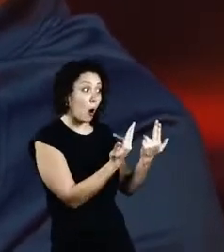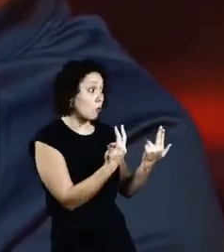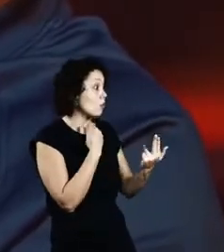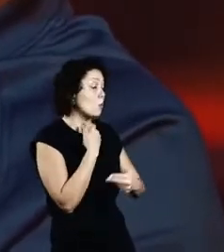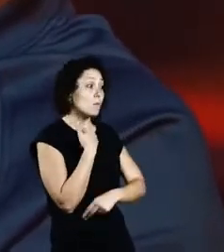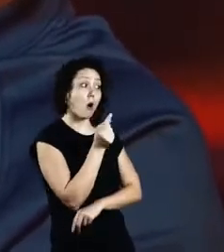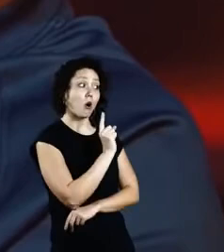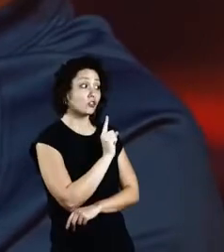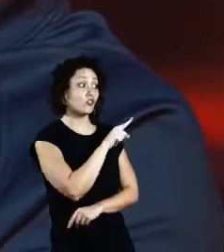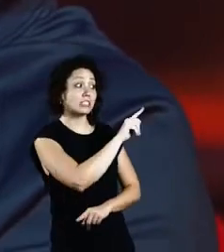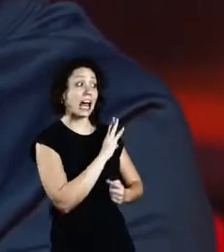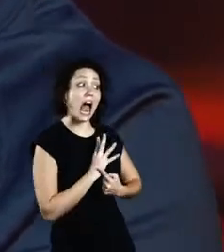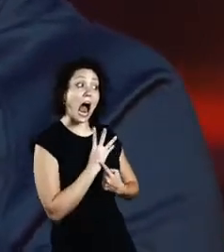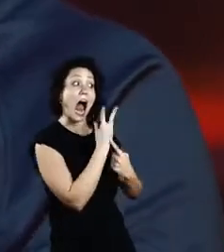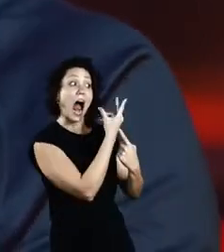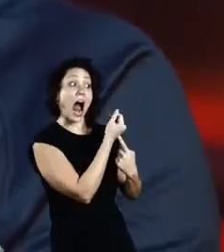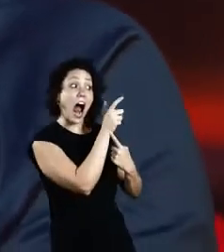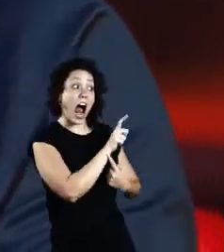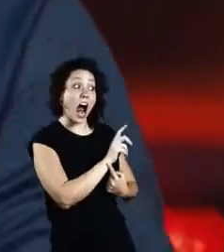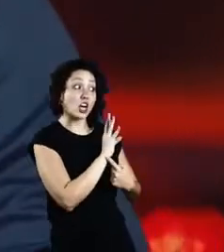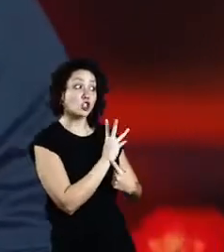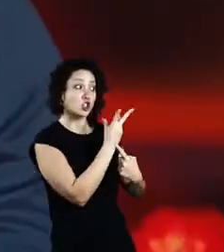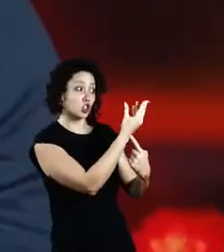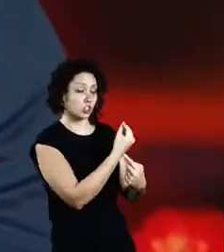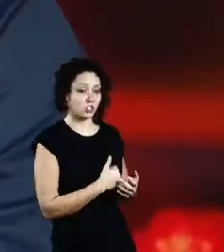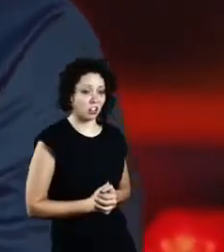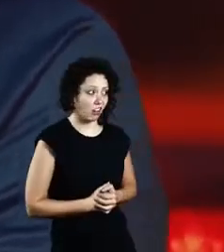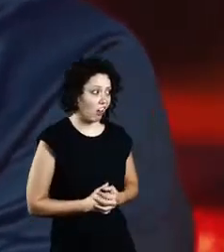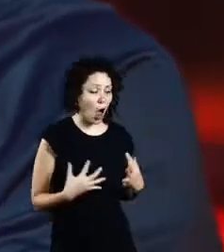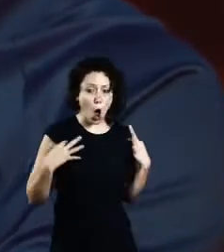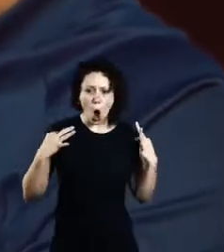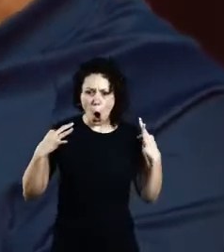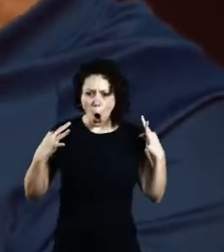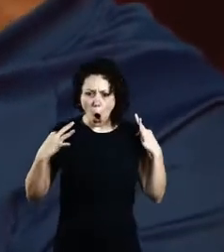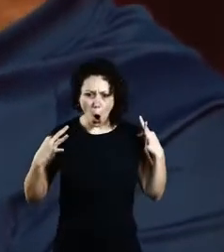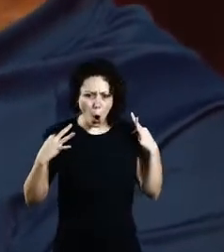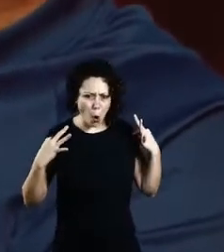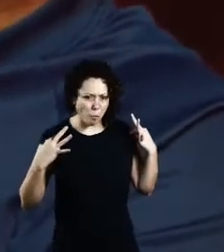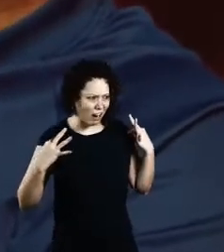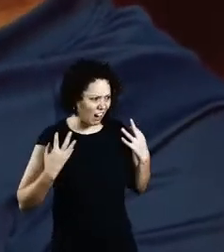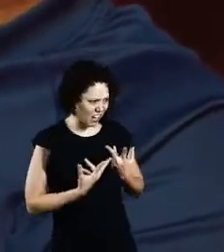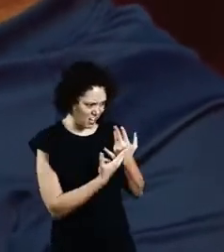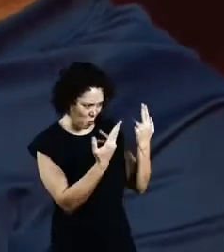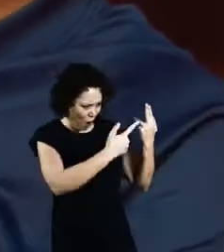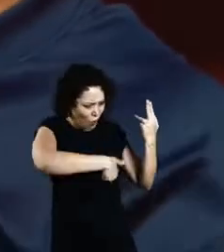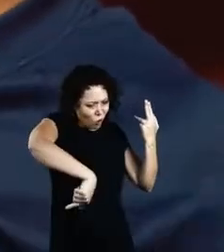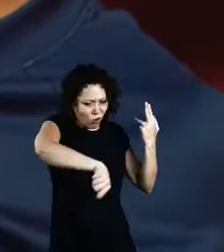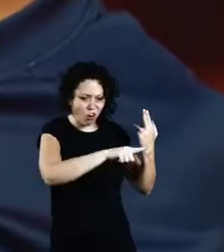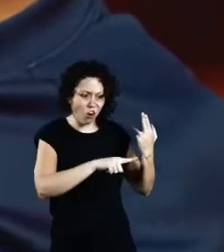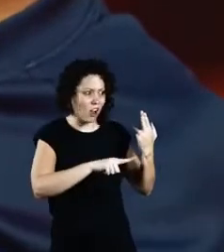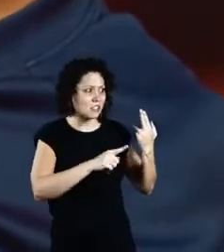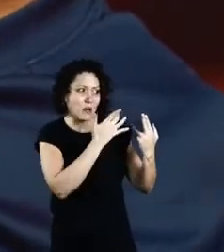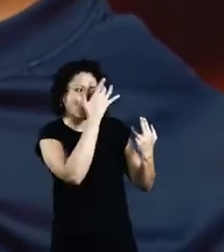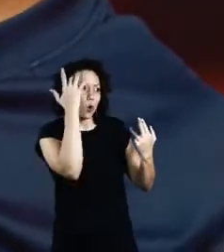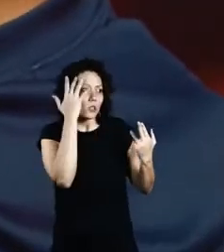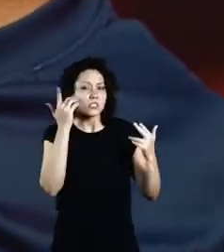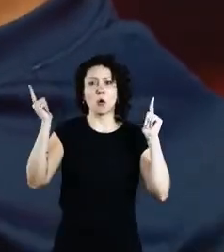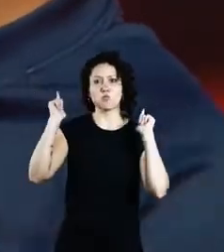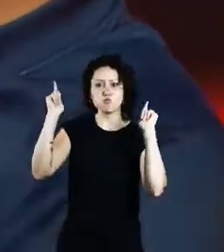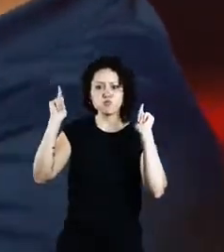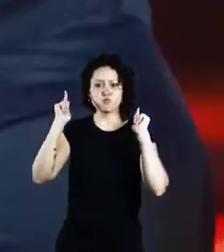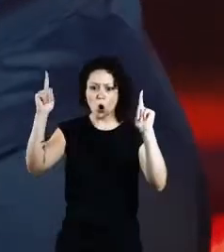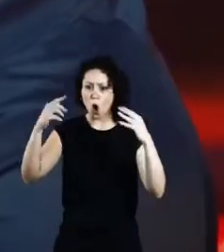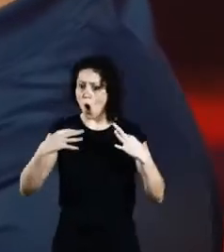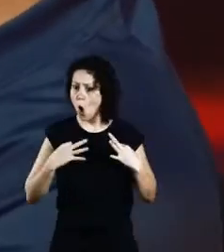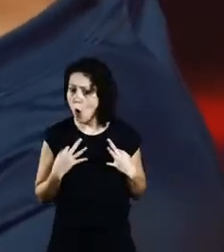artista. Você não pode ser igual, você não pode se vestir igual o pessoal que se veste lá embaixo. Então, a hora que